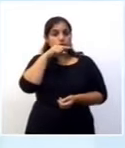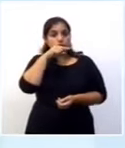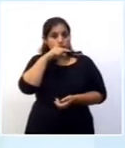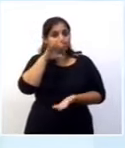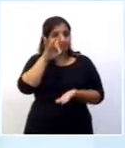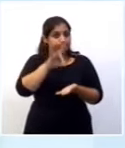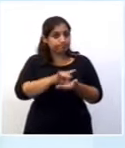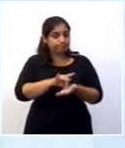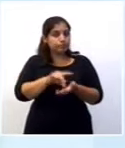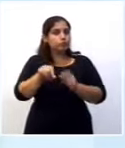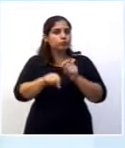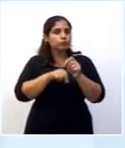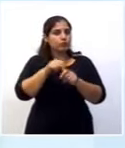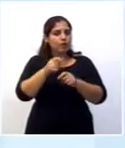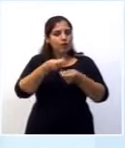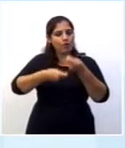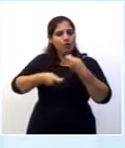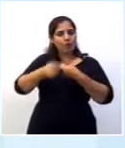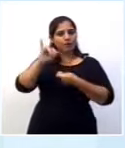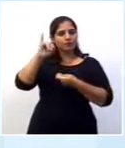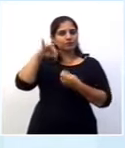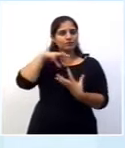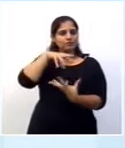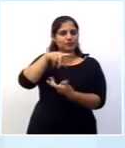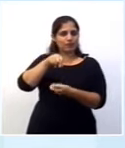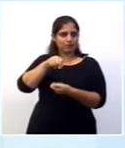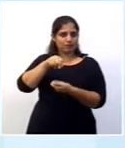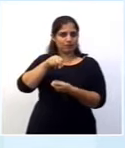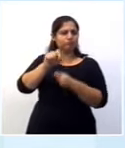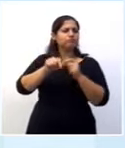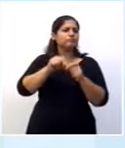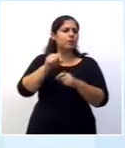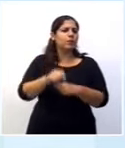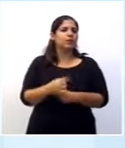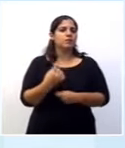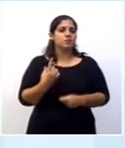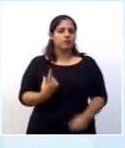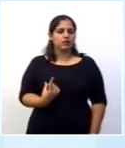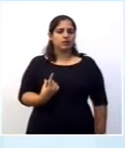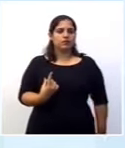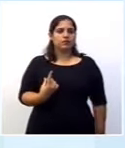consolidou o Brasil no comércio internacional. E olha que bacana, em